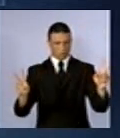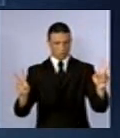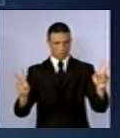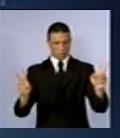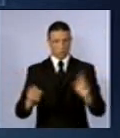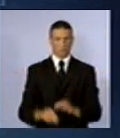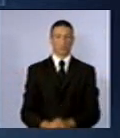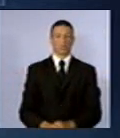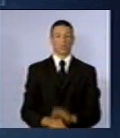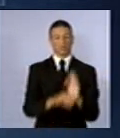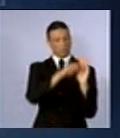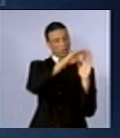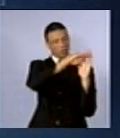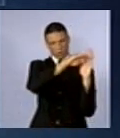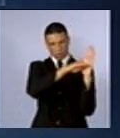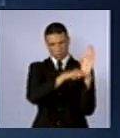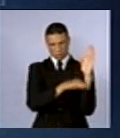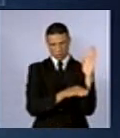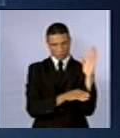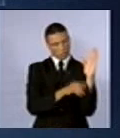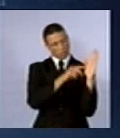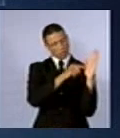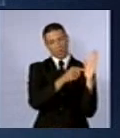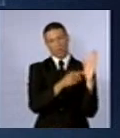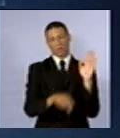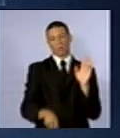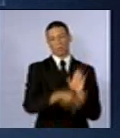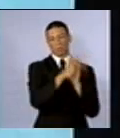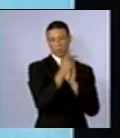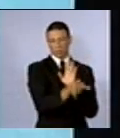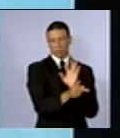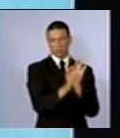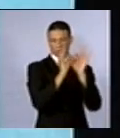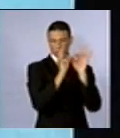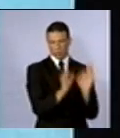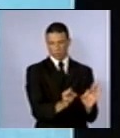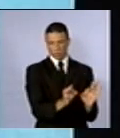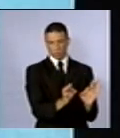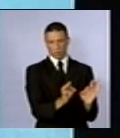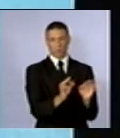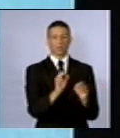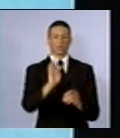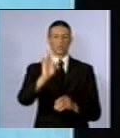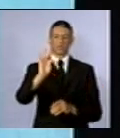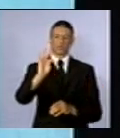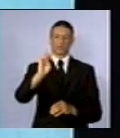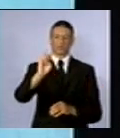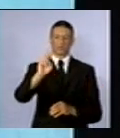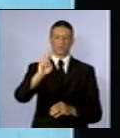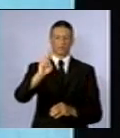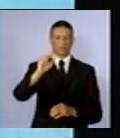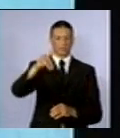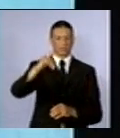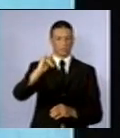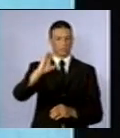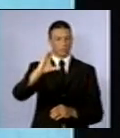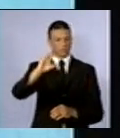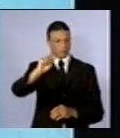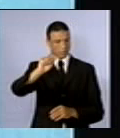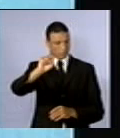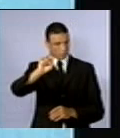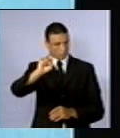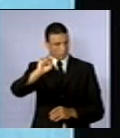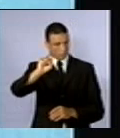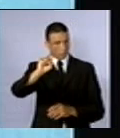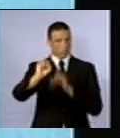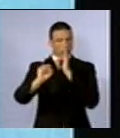Essas diretrizes térmicas, são também estabelecidas diretrizes térmicas, como já foi dito, as linhas de transmissão operam com